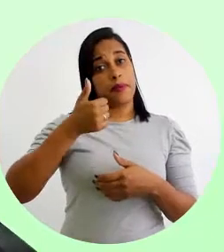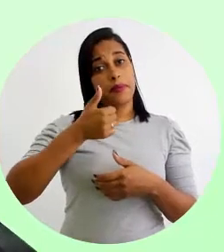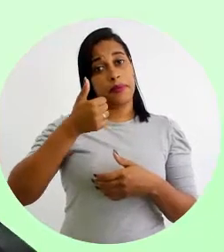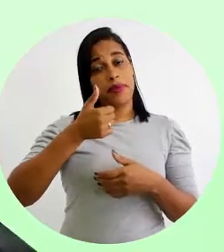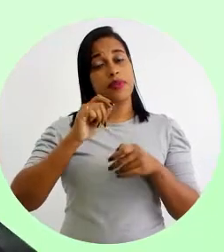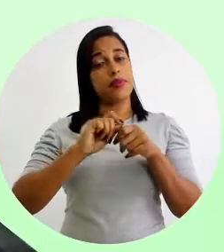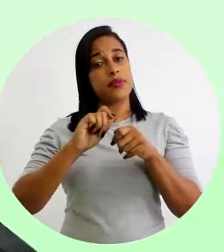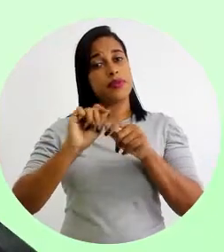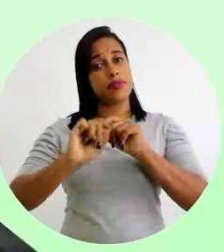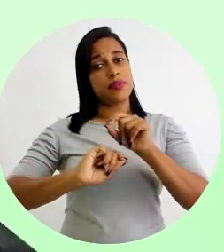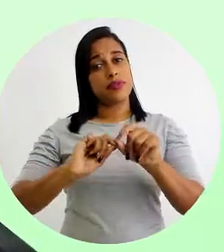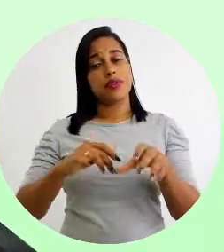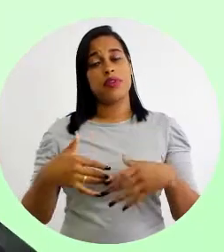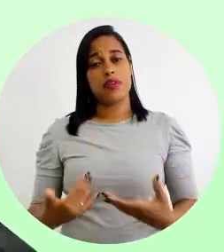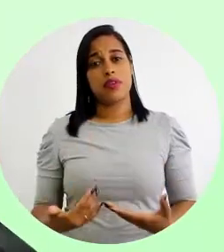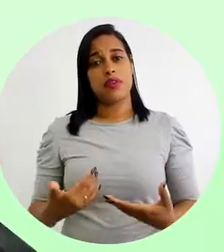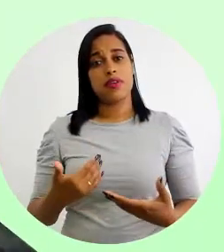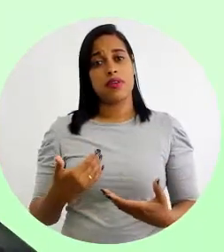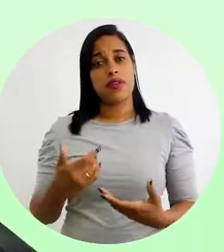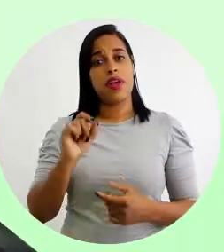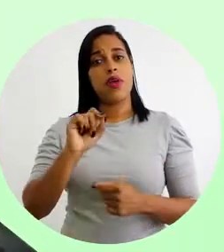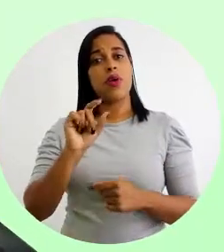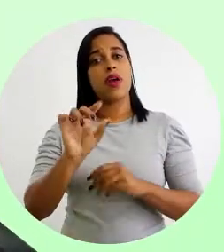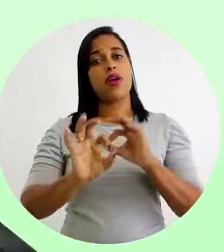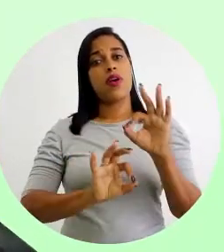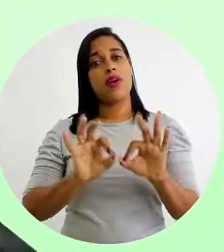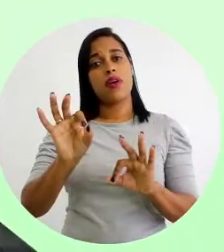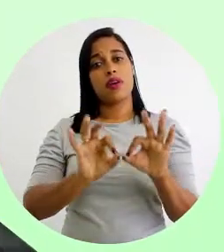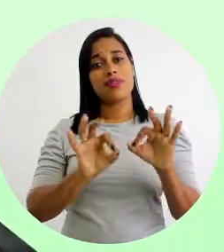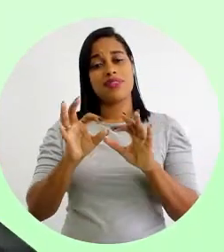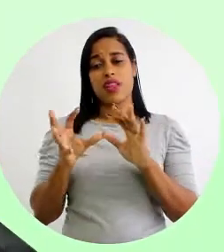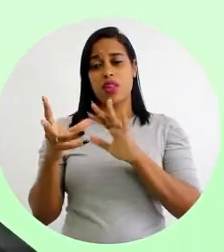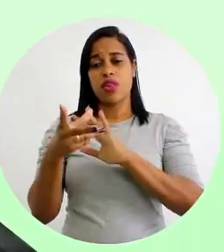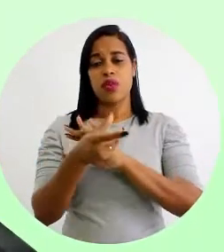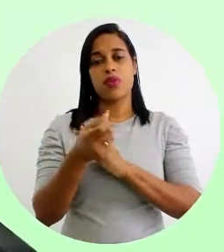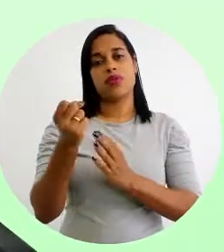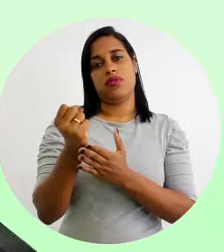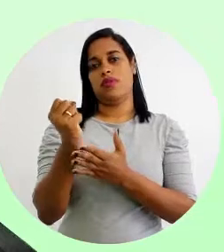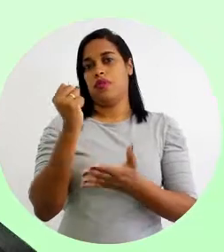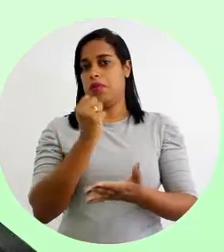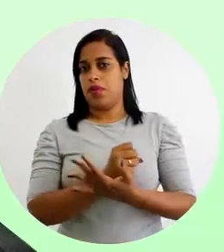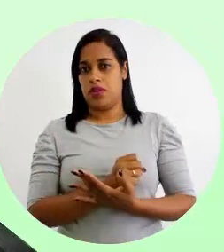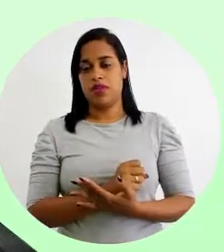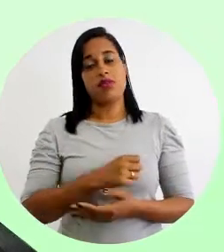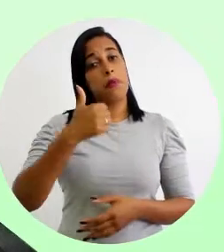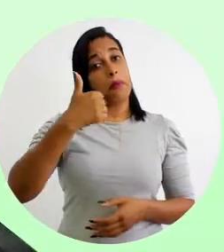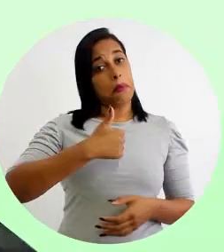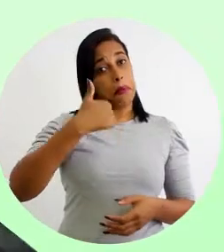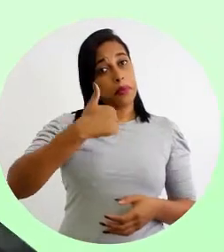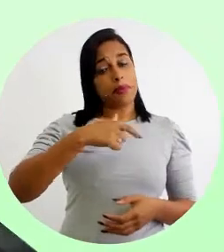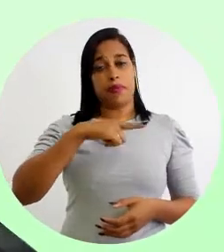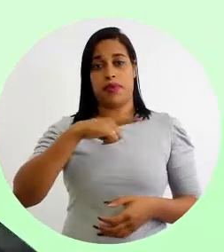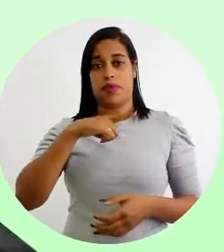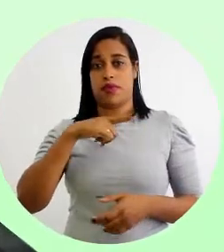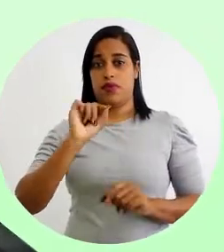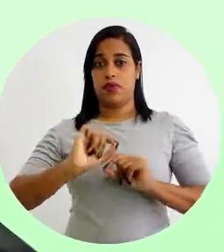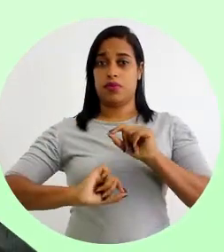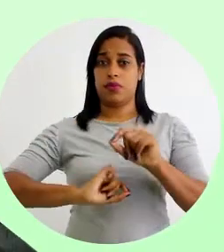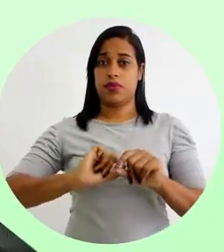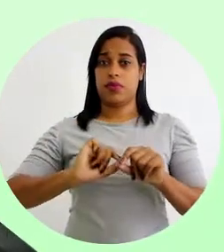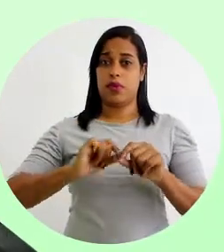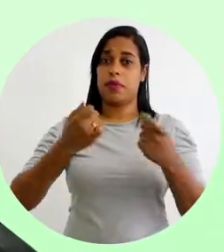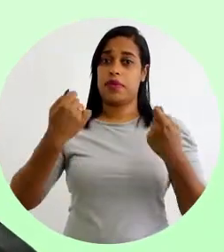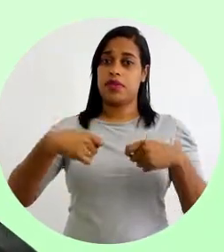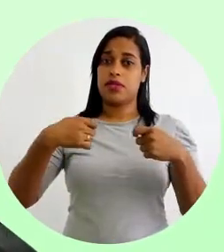O primeiro passo para se fazer uma prestação de conta é organizar toda a documentação. Primeiramente, nós